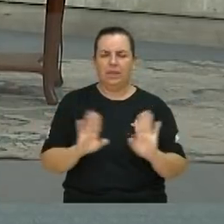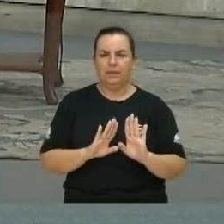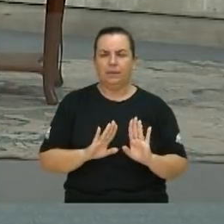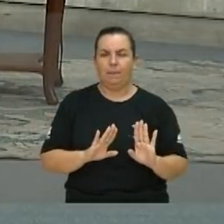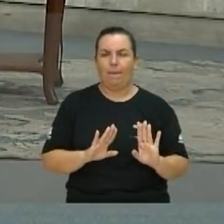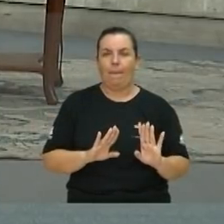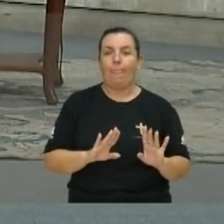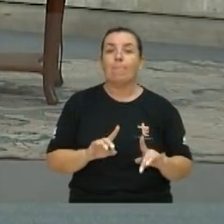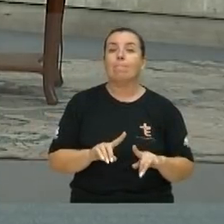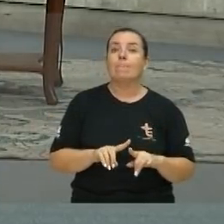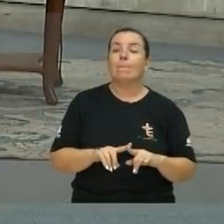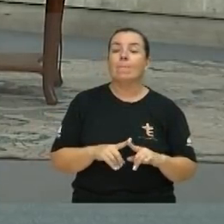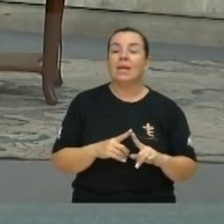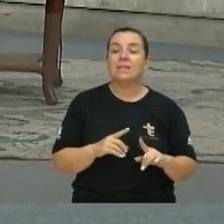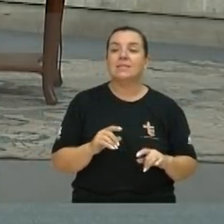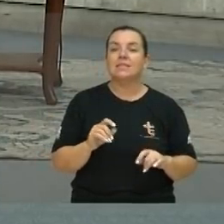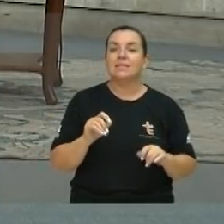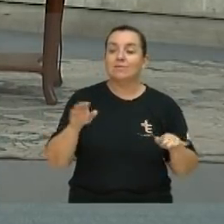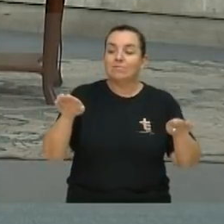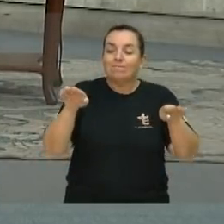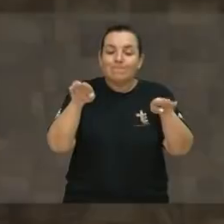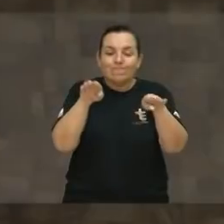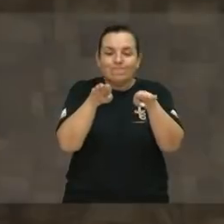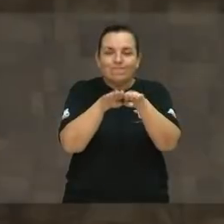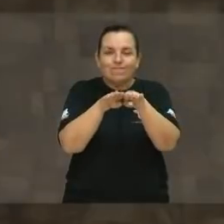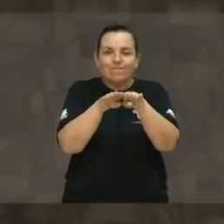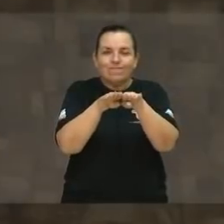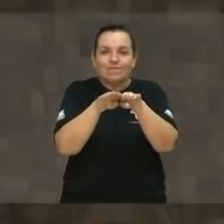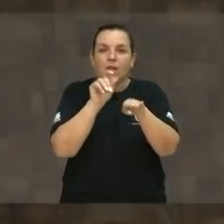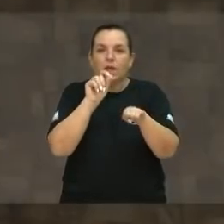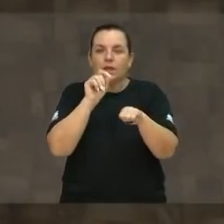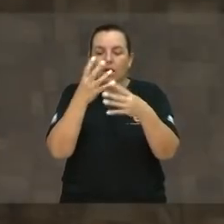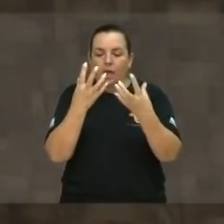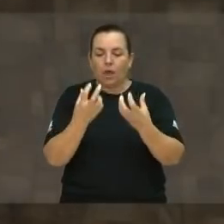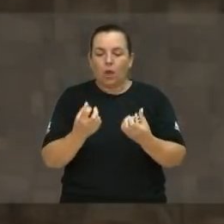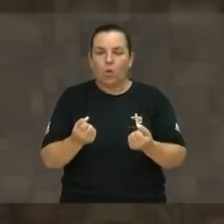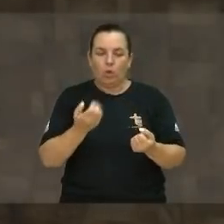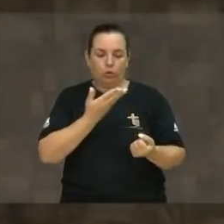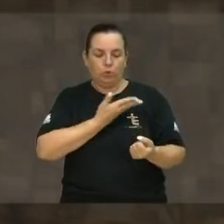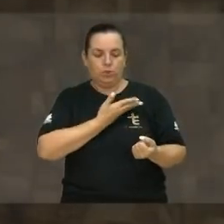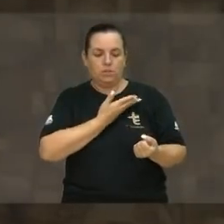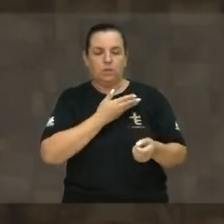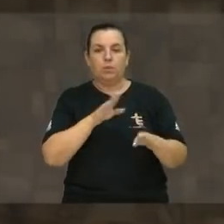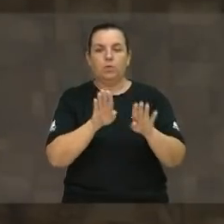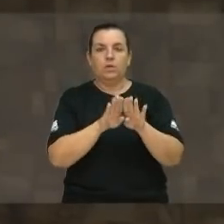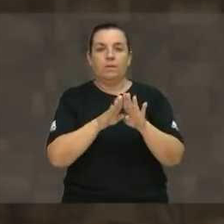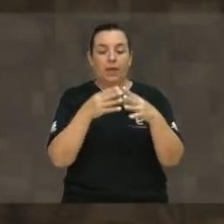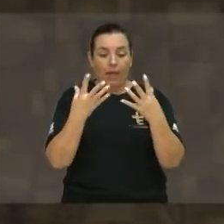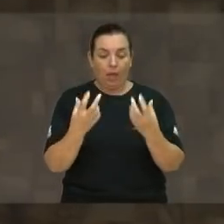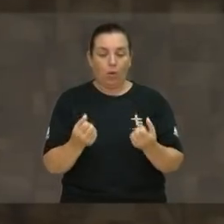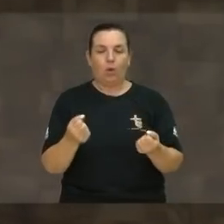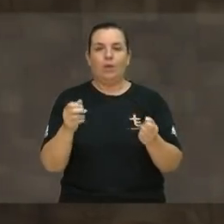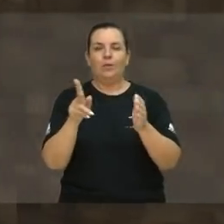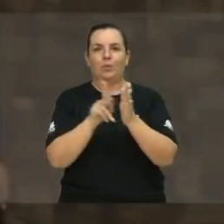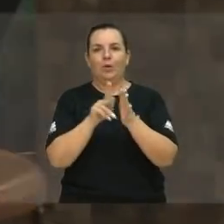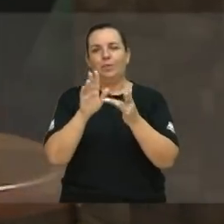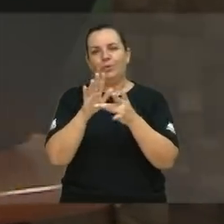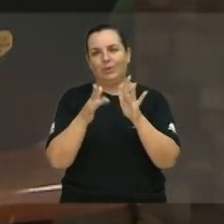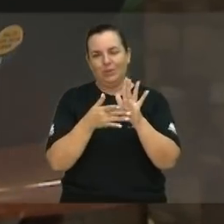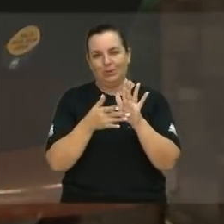envia mas eu seja quem acolhe o discípulo está acolher o próprio cristo em